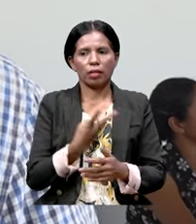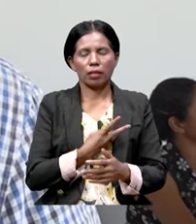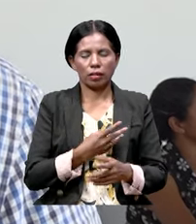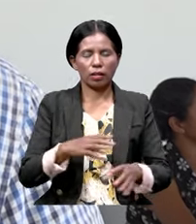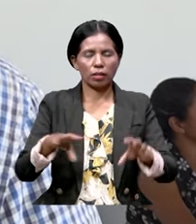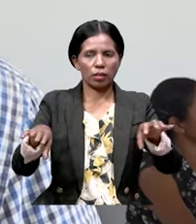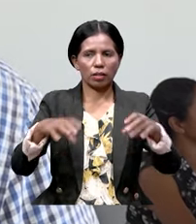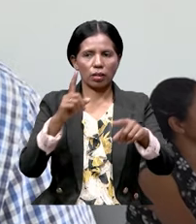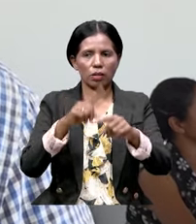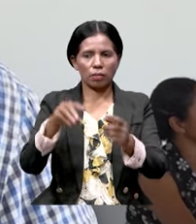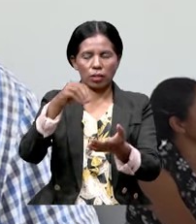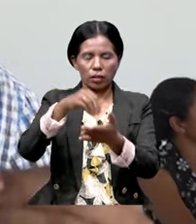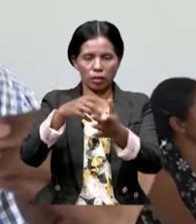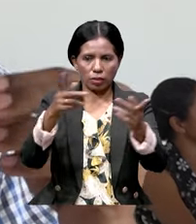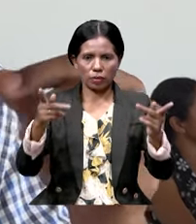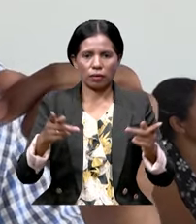sistema la vele kria kondisaun, la vele